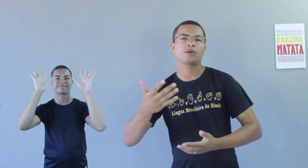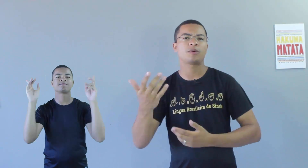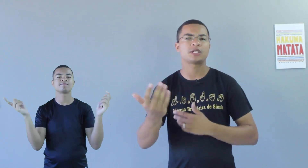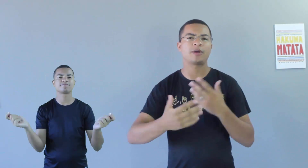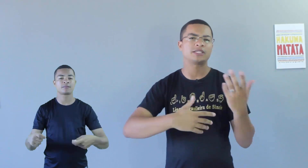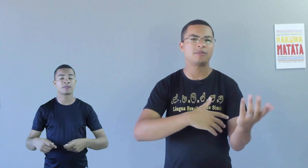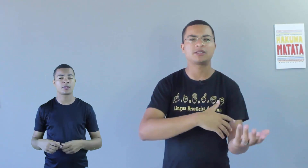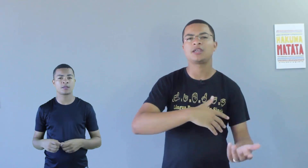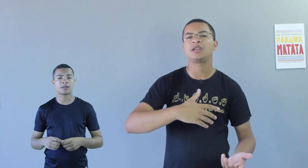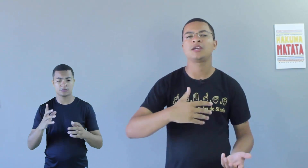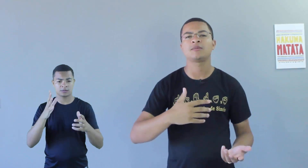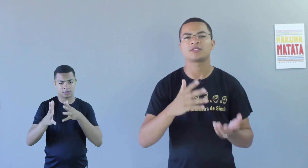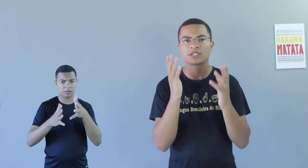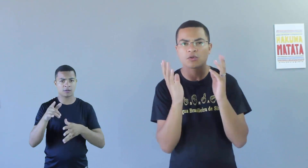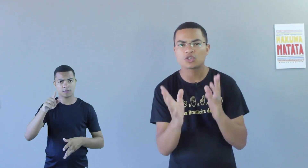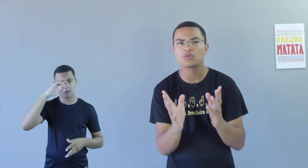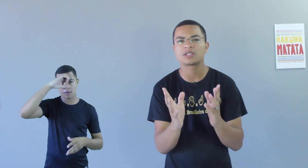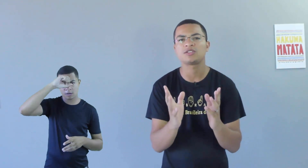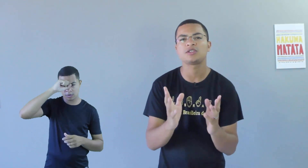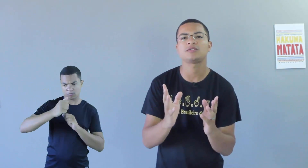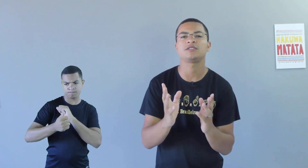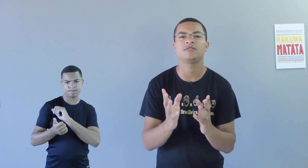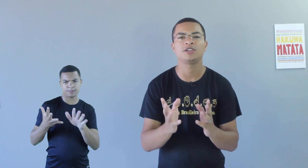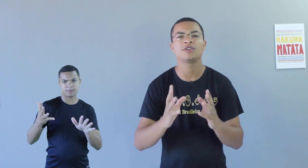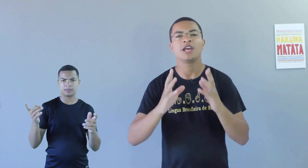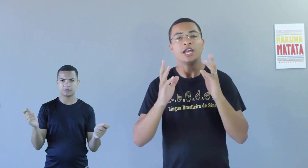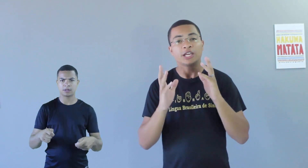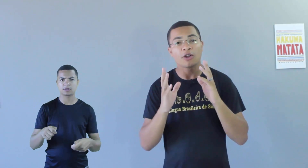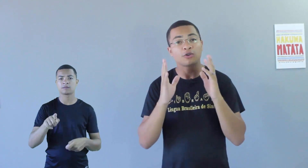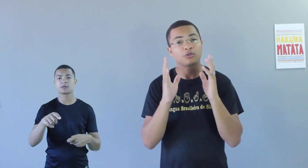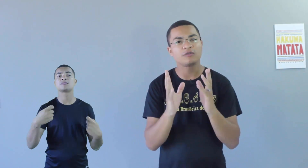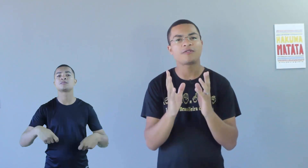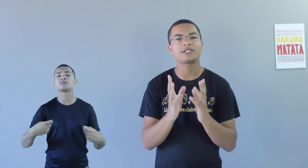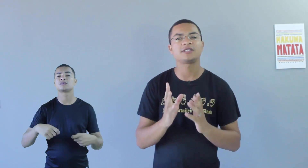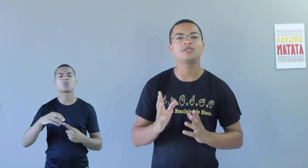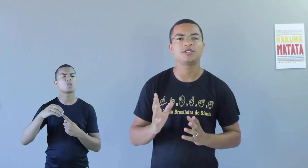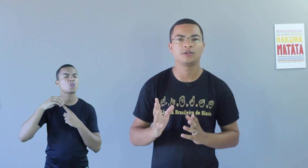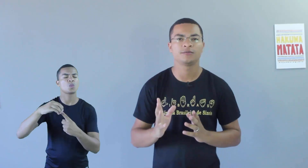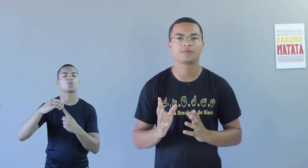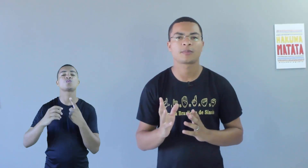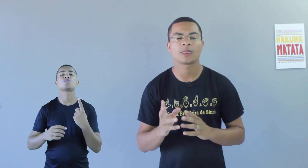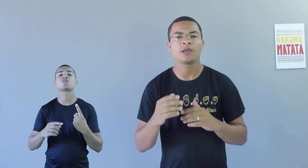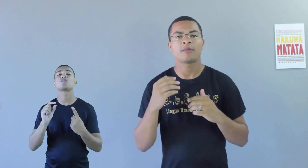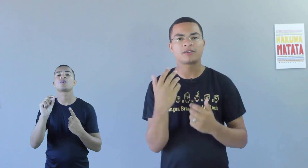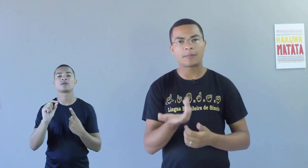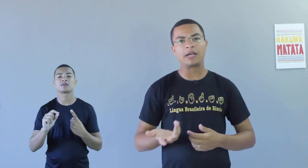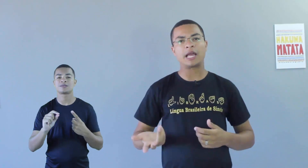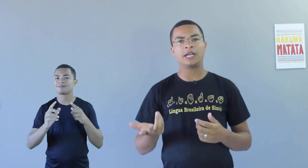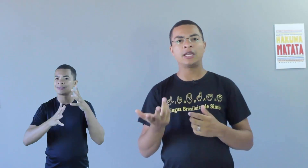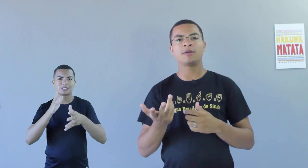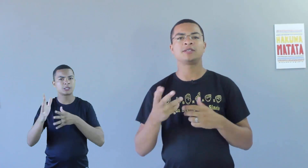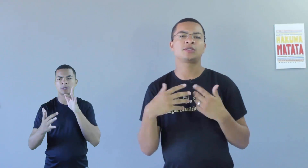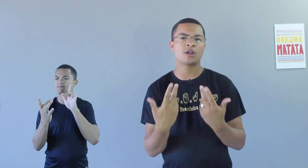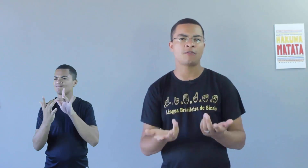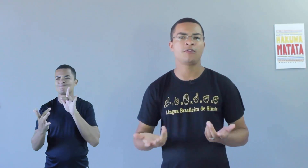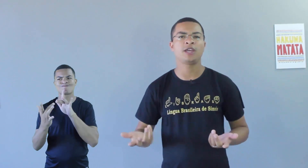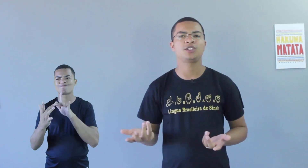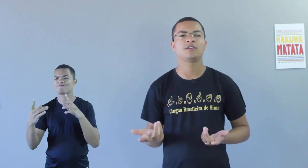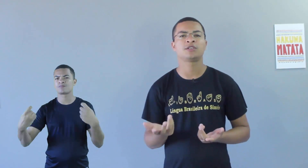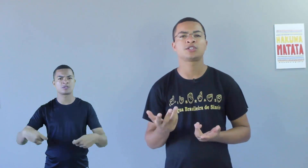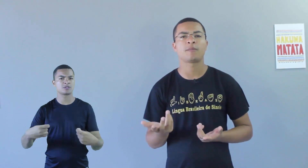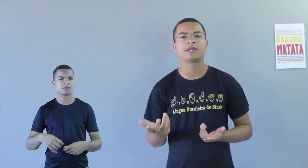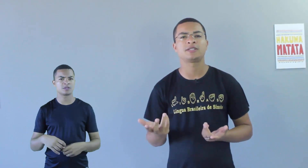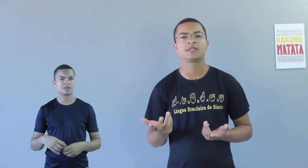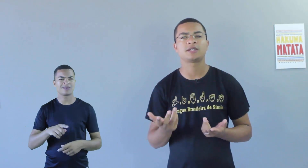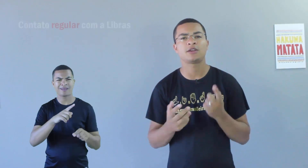falar algo que possa parecer besteira, mas você continua assistindo esse vídeo, que logo tudo vai fazer sentido. Para você aprender a Libras e se tornar